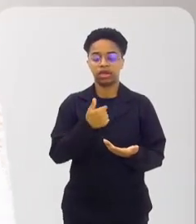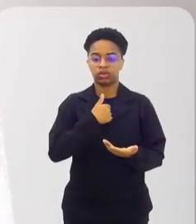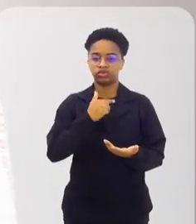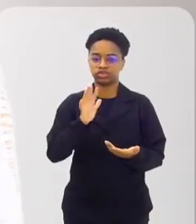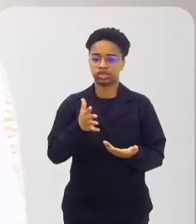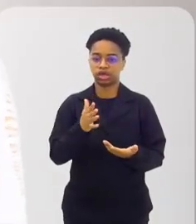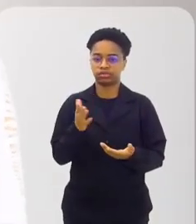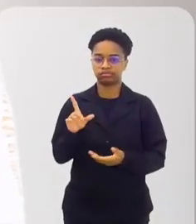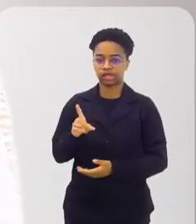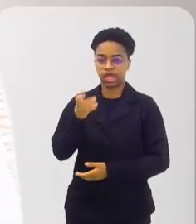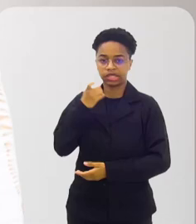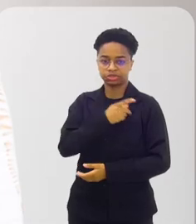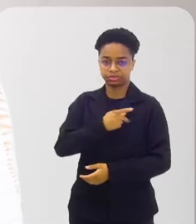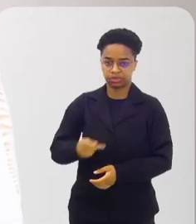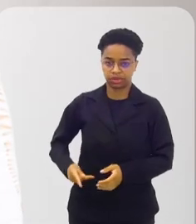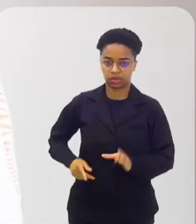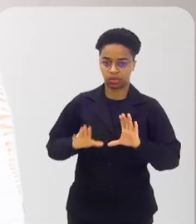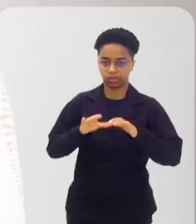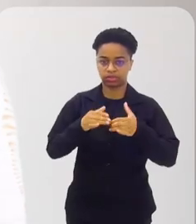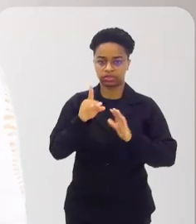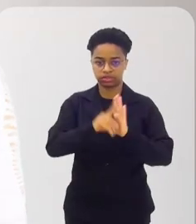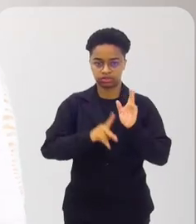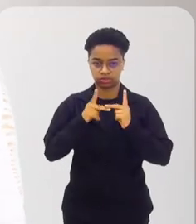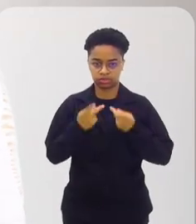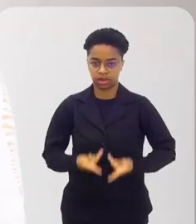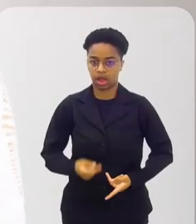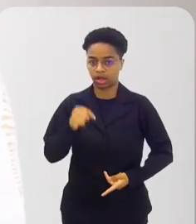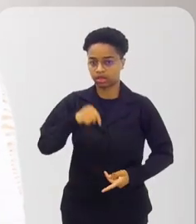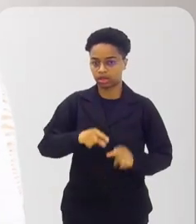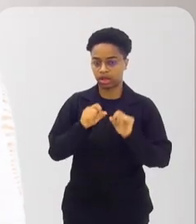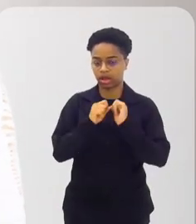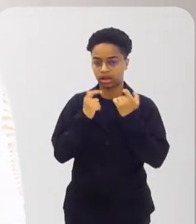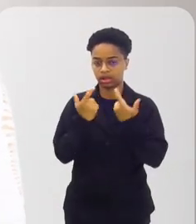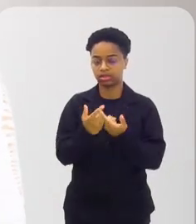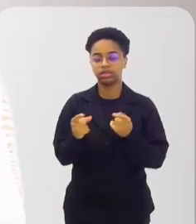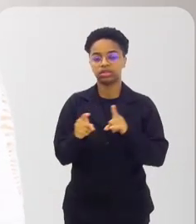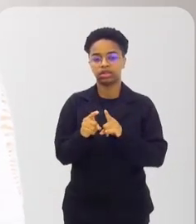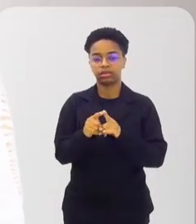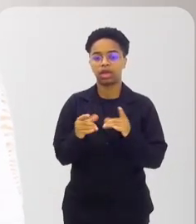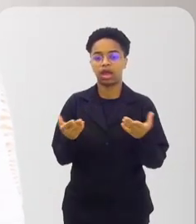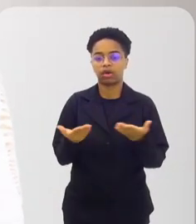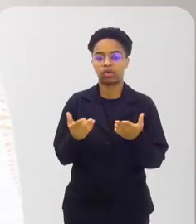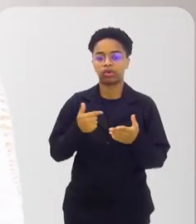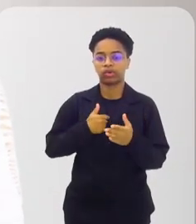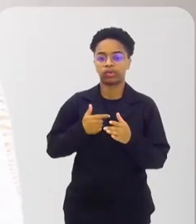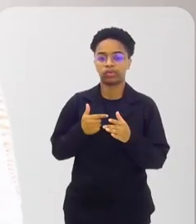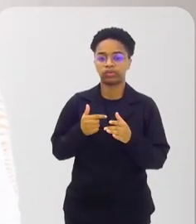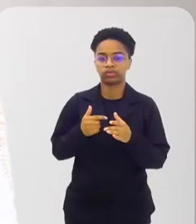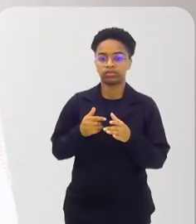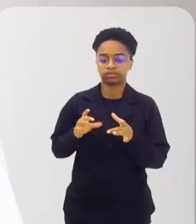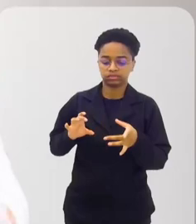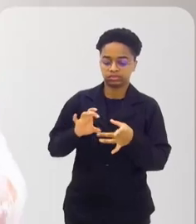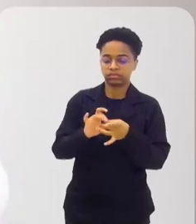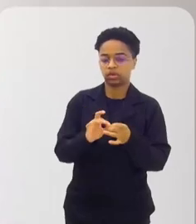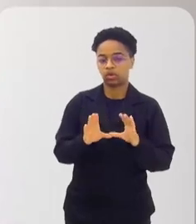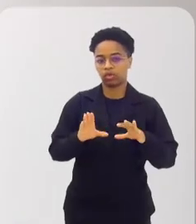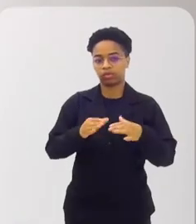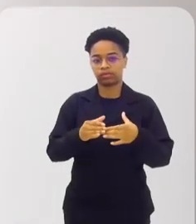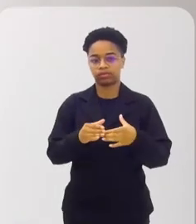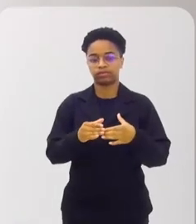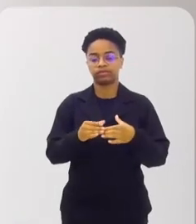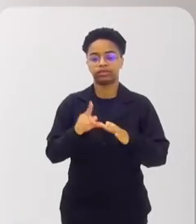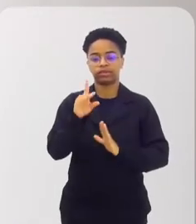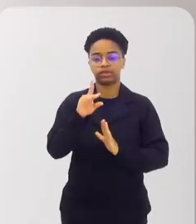enfim, já presidi a Comissão de Defesa dos Direitos Humanos aqui da LERJ e hoje, à frente da Comissão de Defesa dos Direitos da Mulher, a gente tem